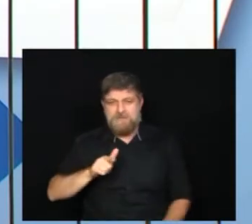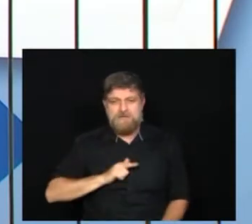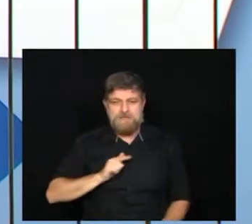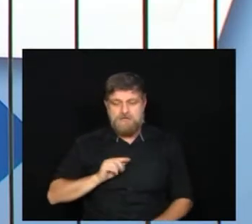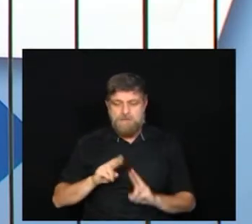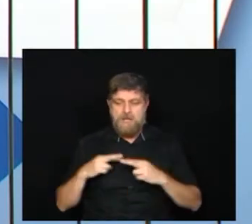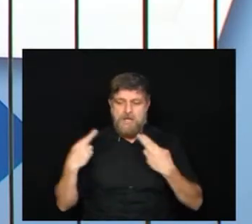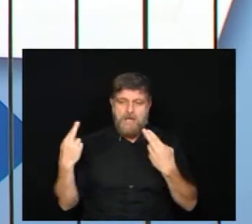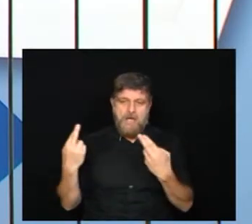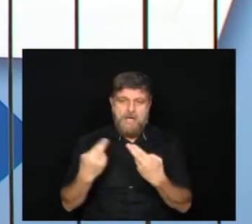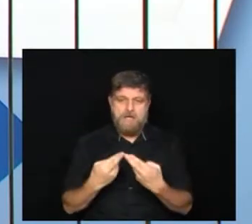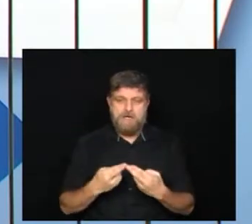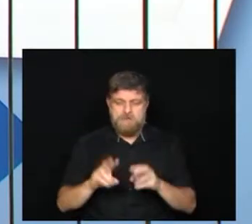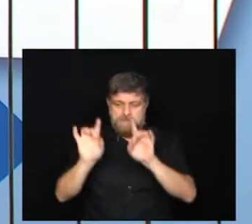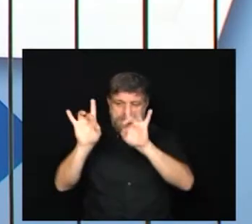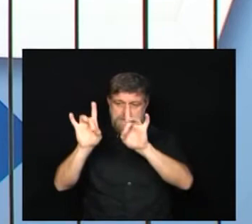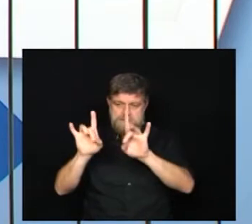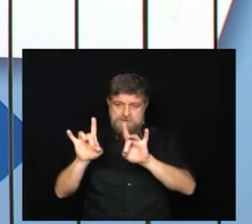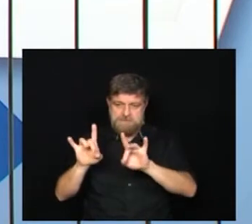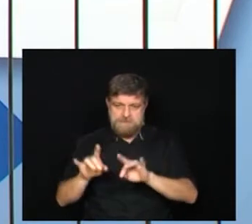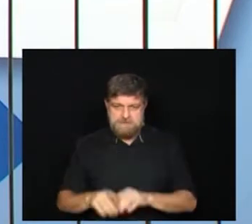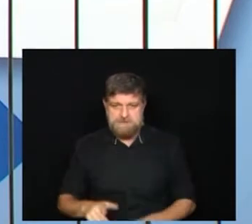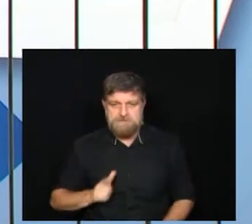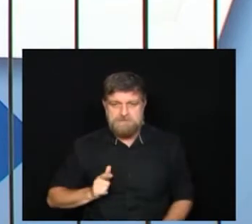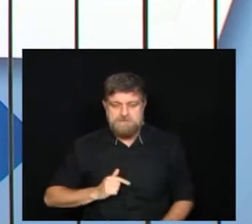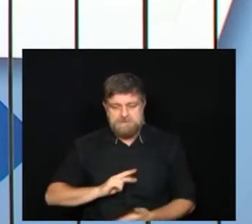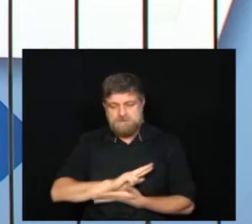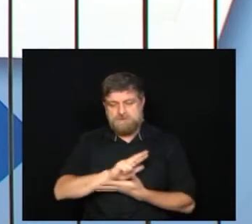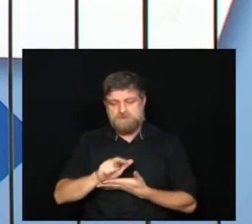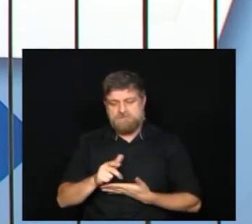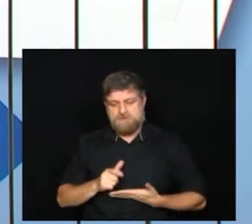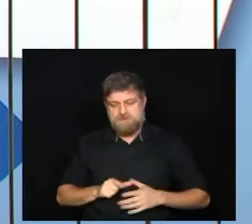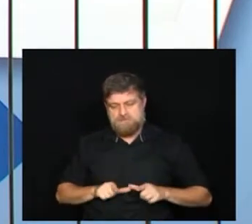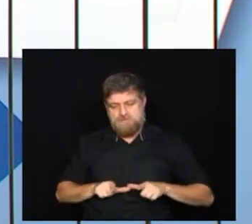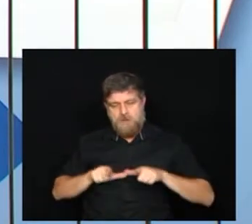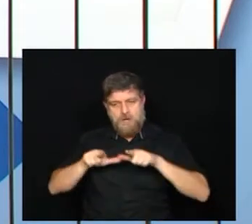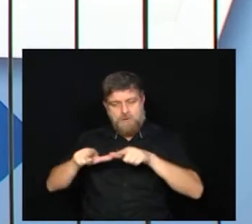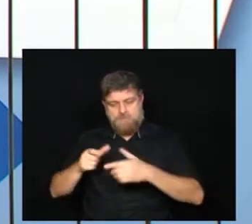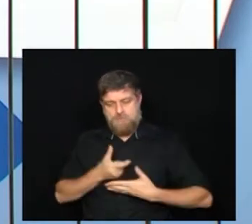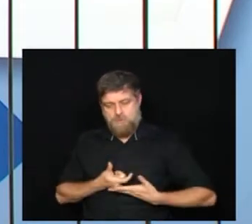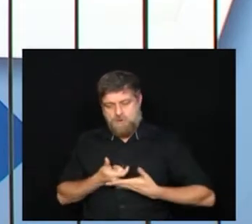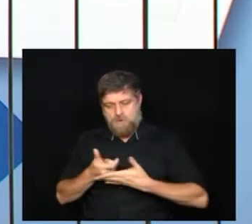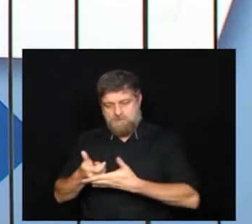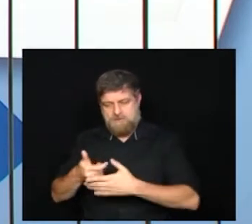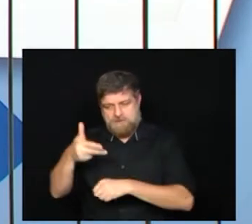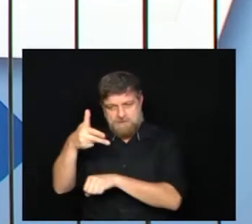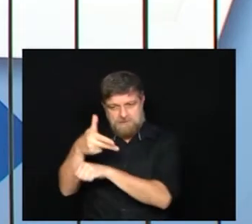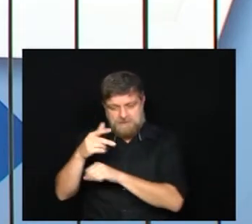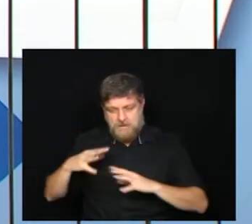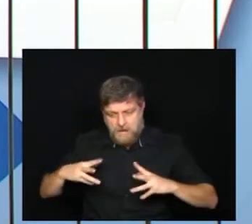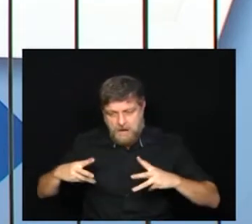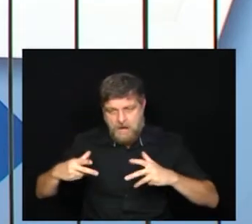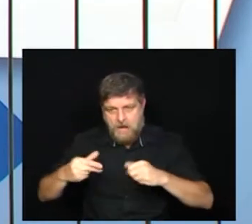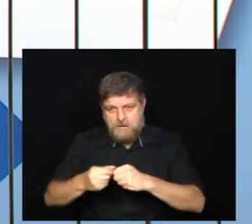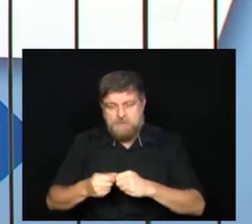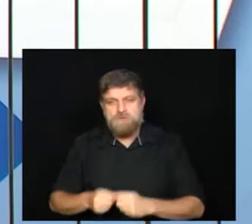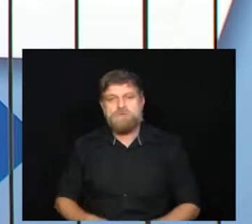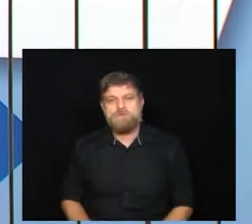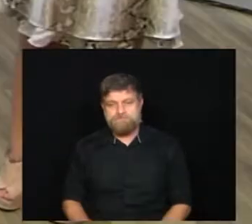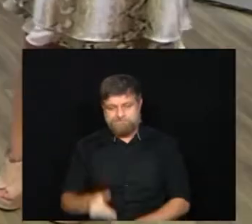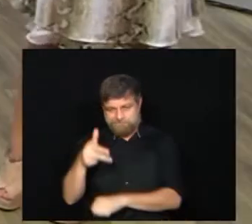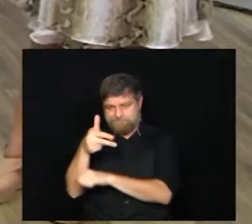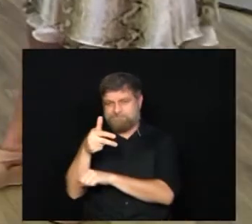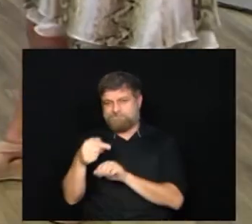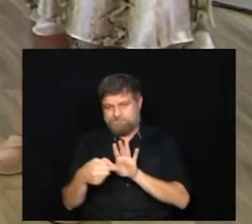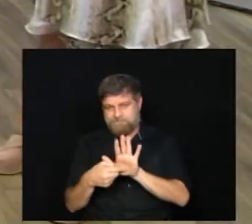uma reunião solene com a entrega de diversas honrarias. E tudo aqui transmitido ao vivo pela TV Câmara